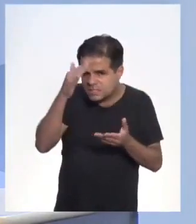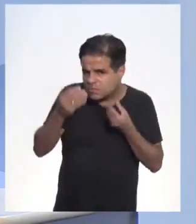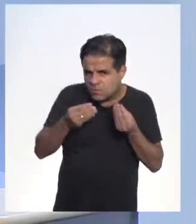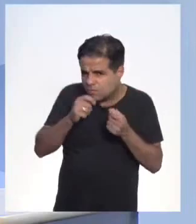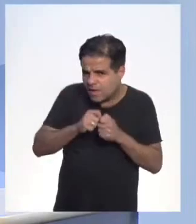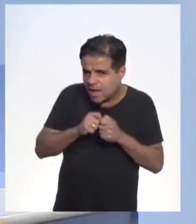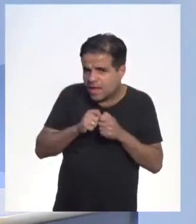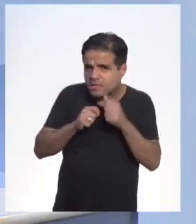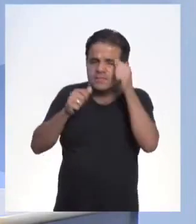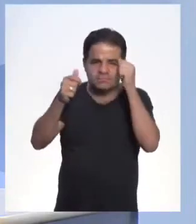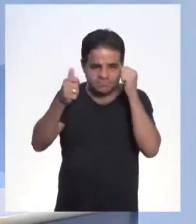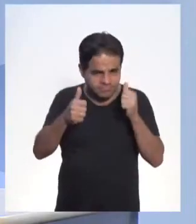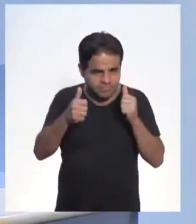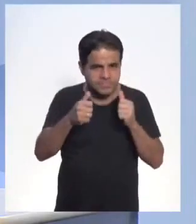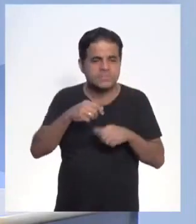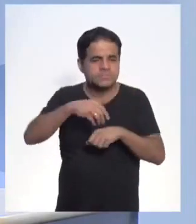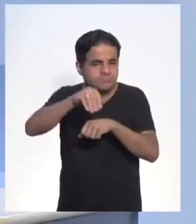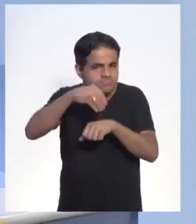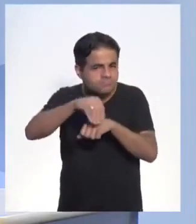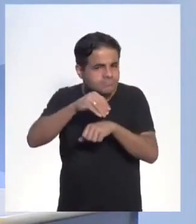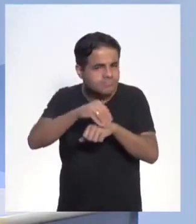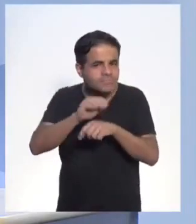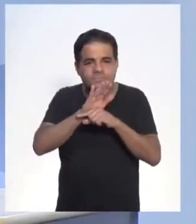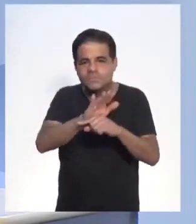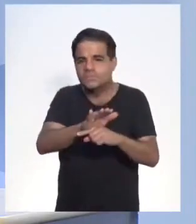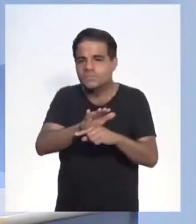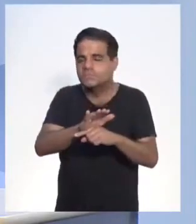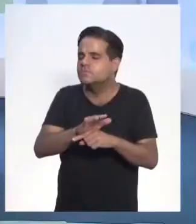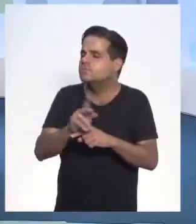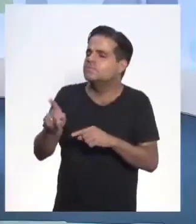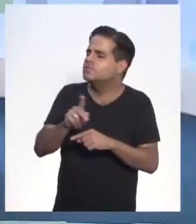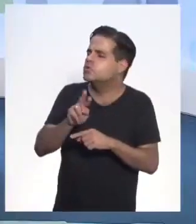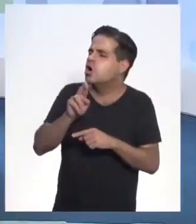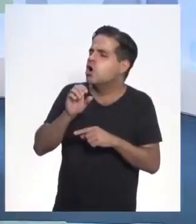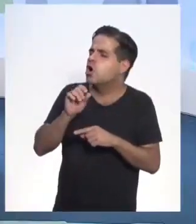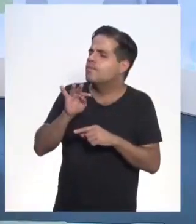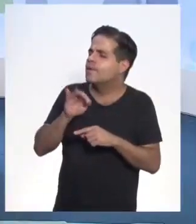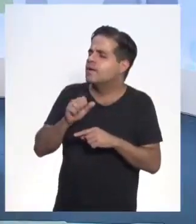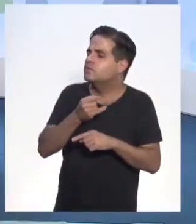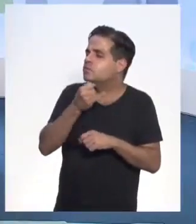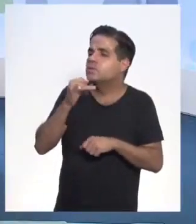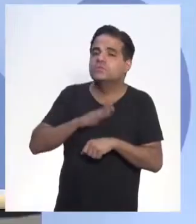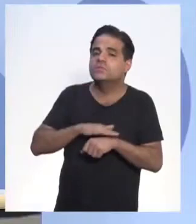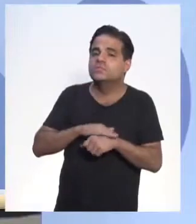faz? Entendeu, né? Dei bastante dica. Professora Roberta, quanto tempo eles vão ter para essa